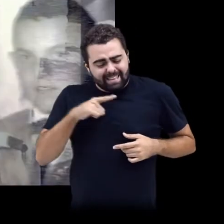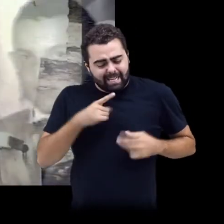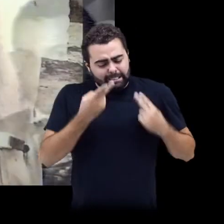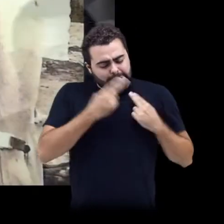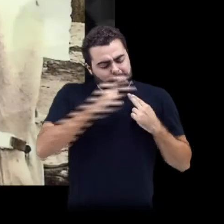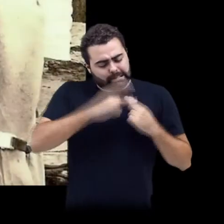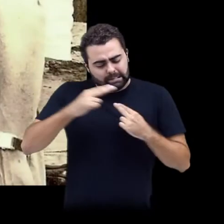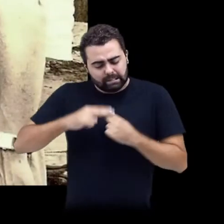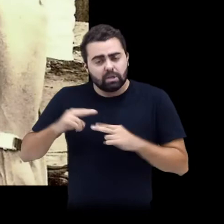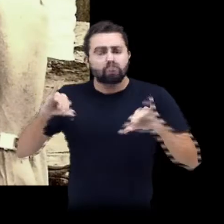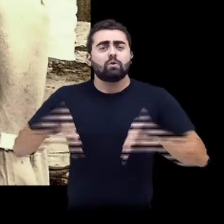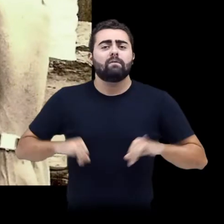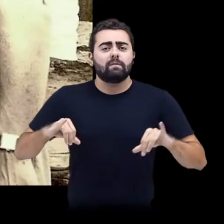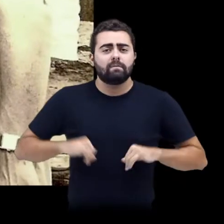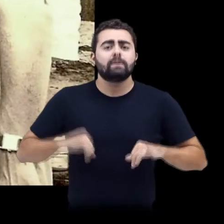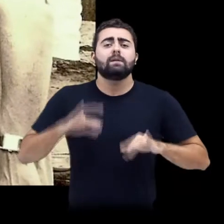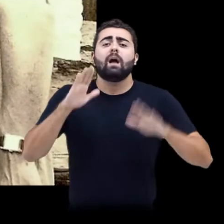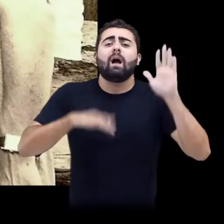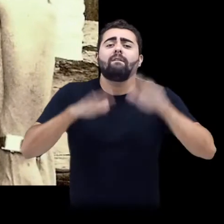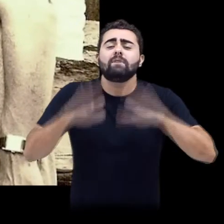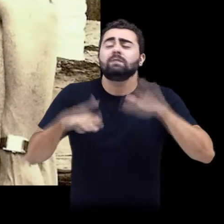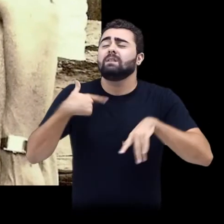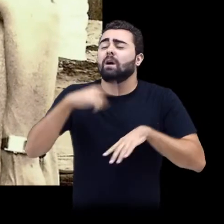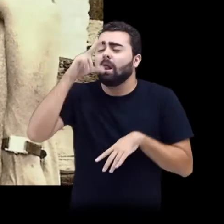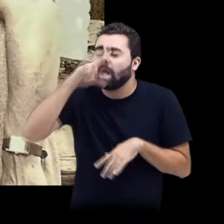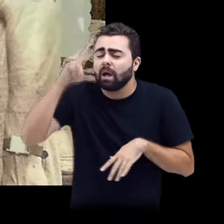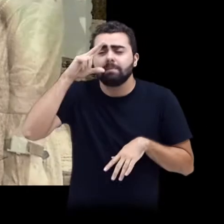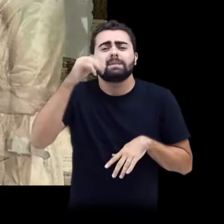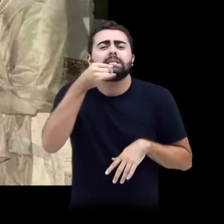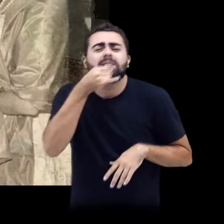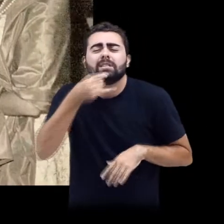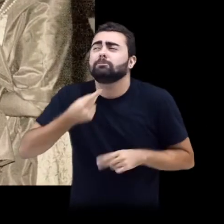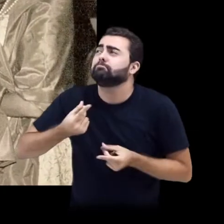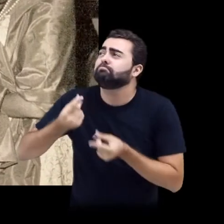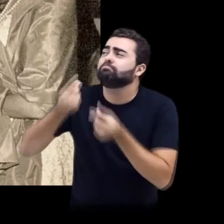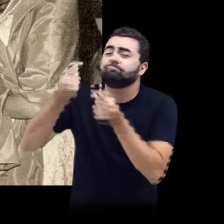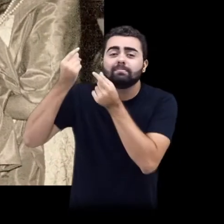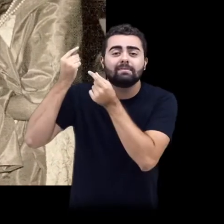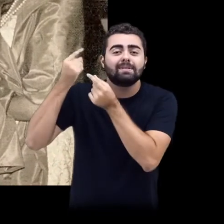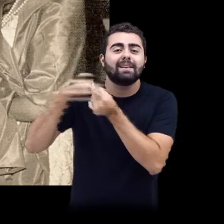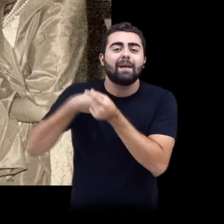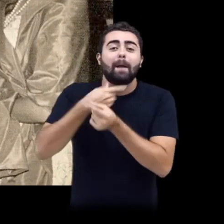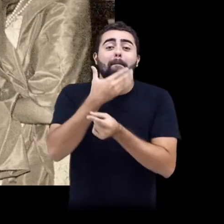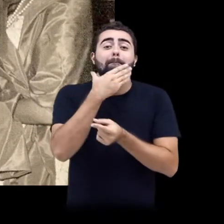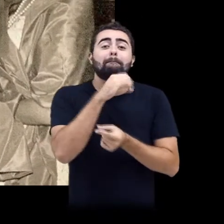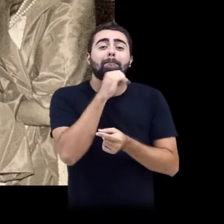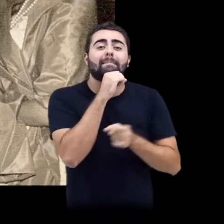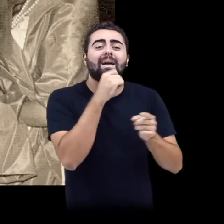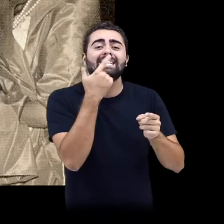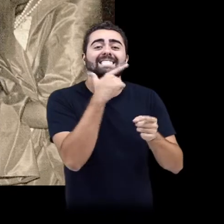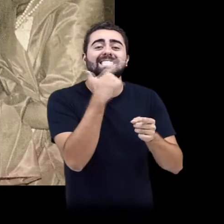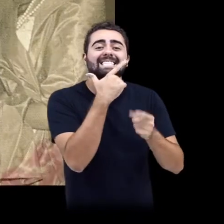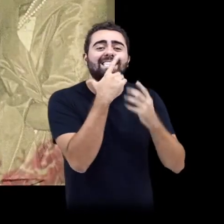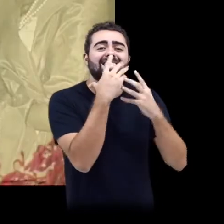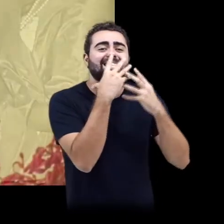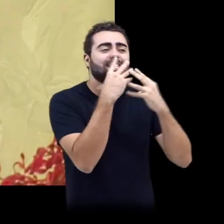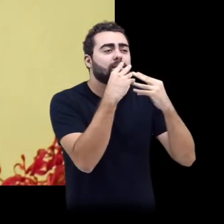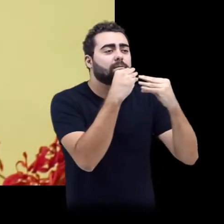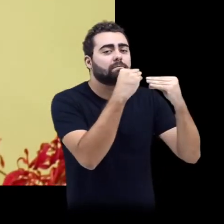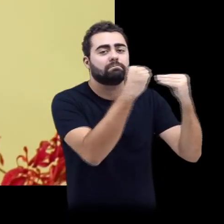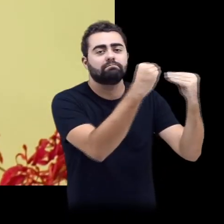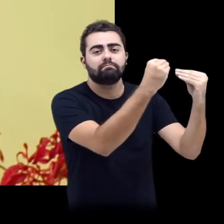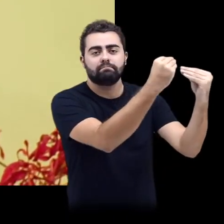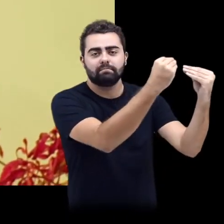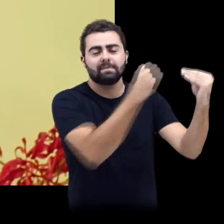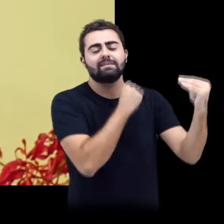invade a lembrança daquele sorriso e uma grande